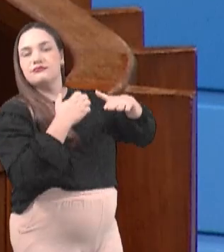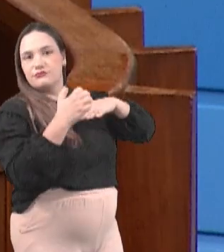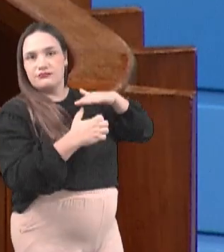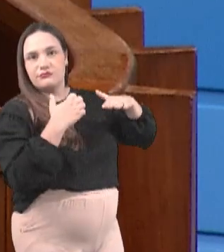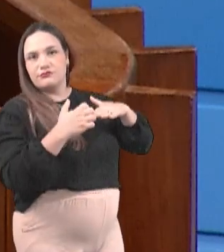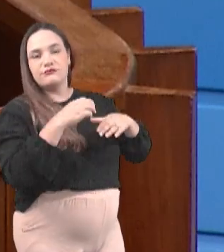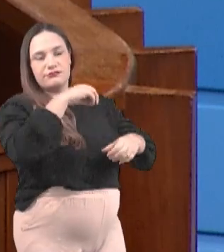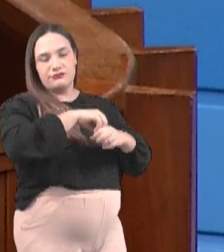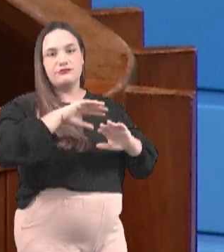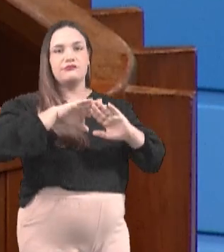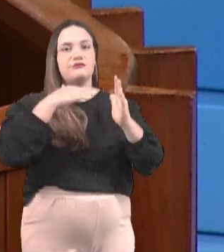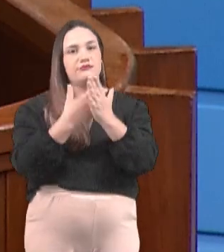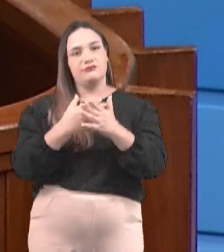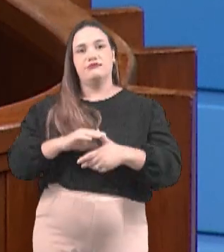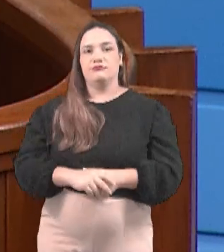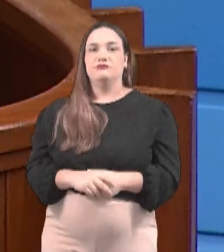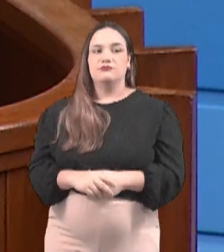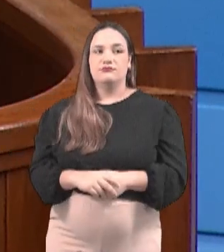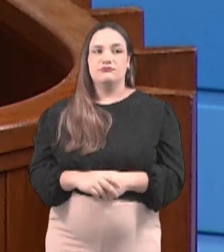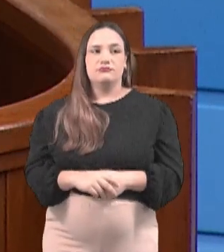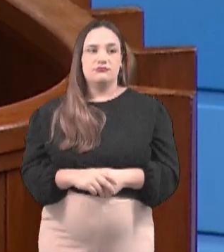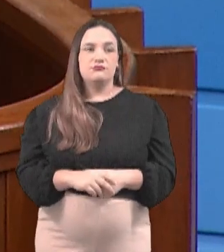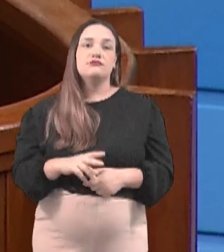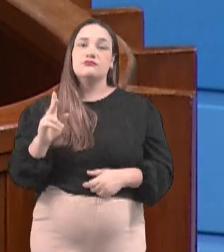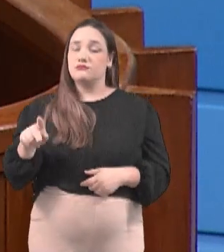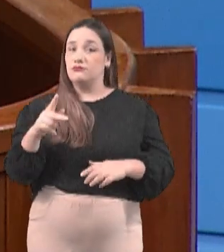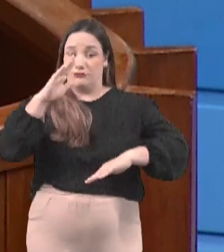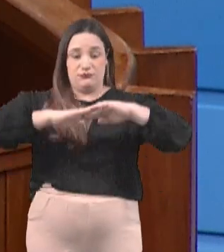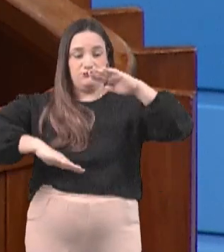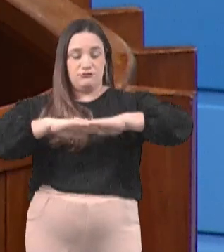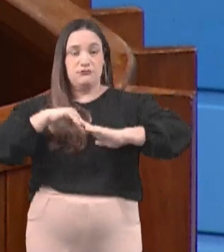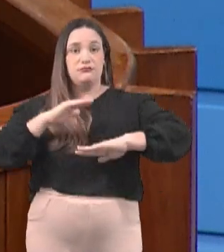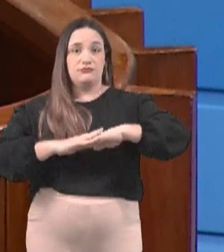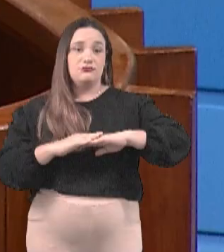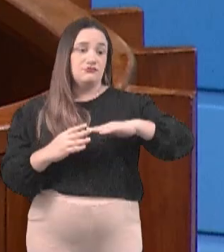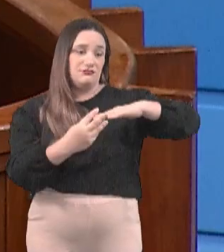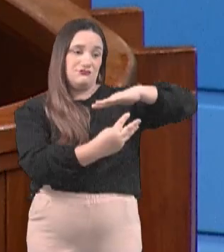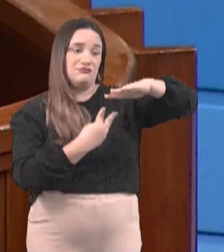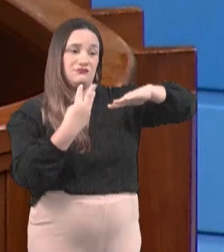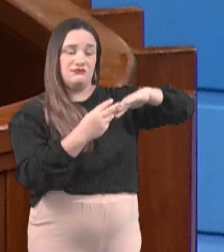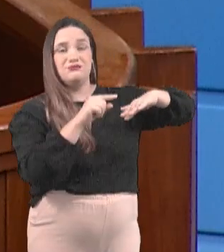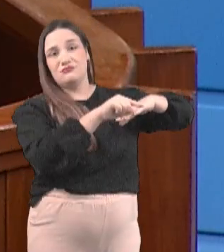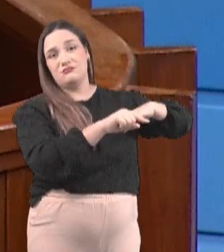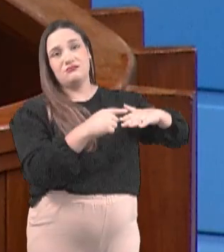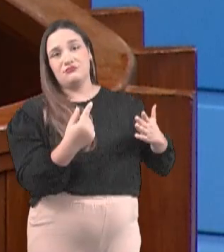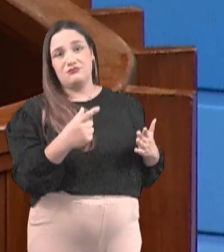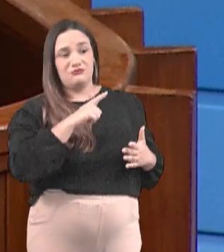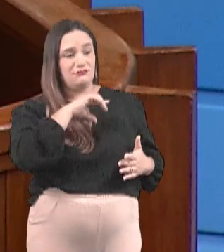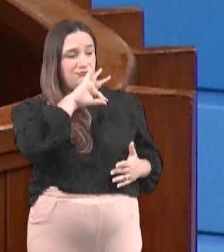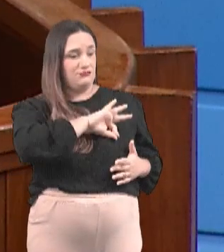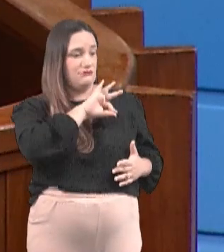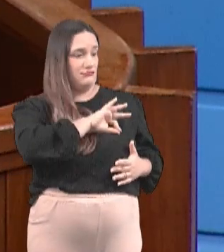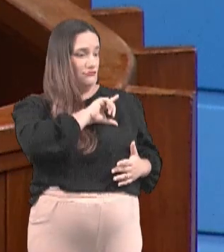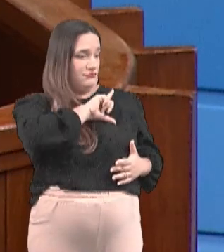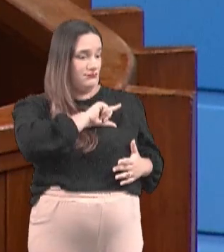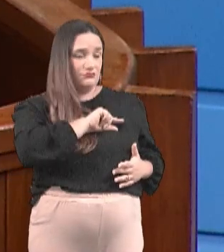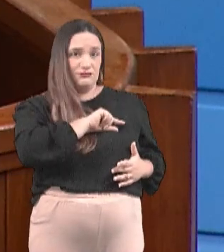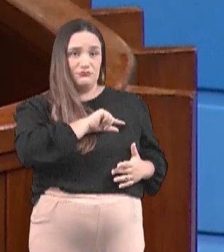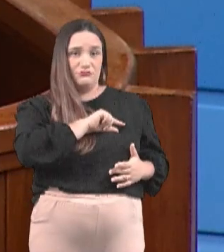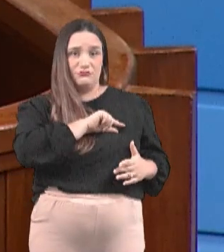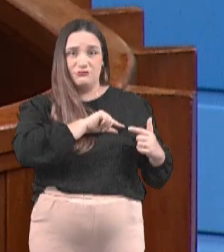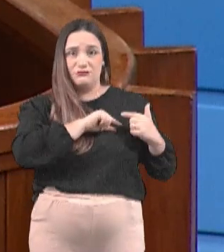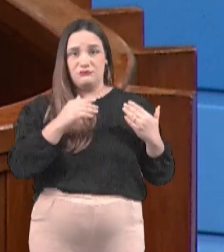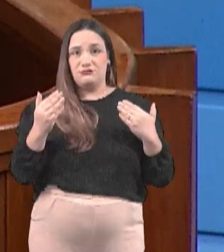que estão dentro das escolas. Os profissionais terceirizados ganham menos que os